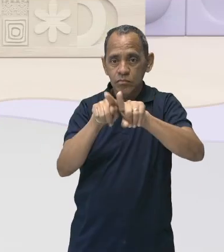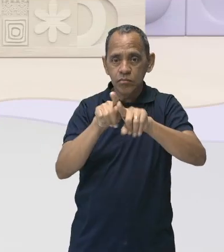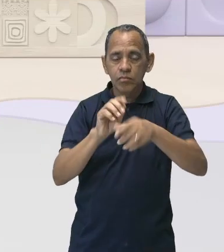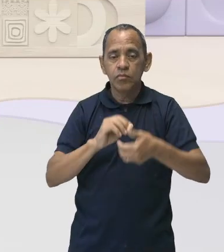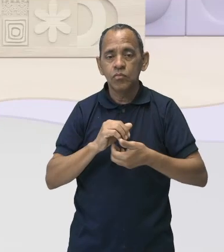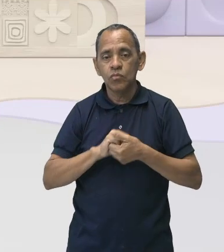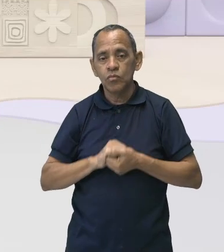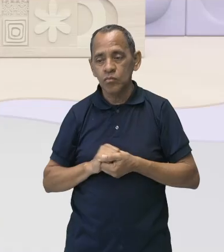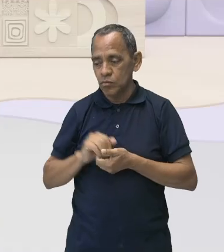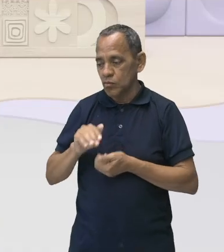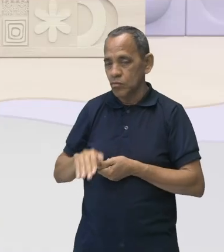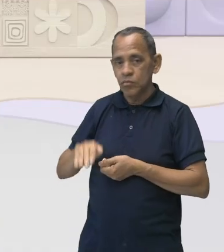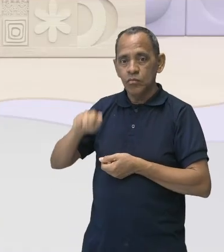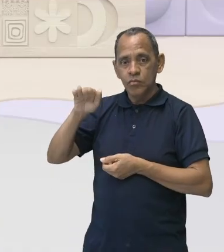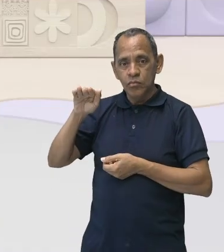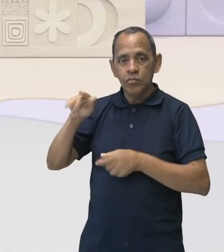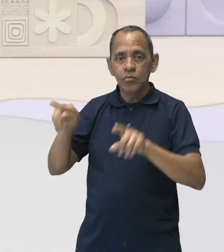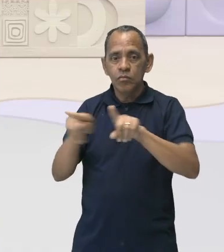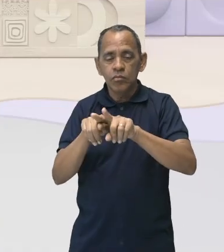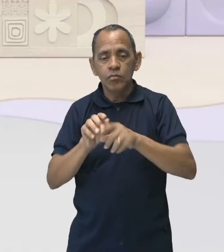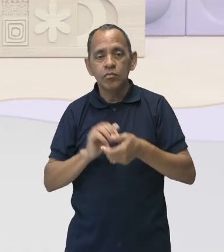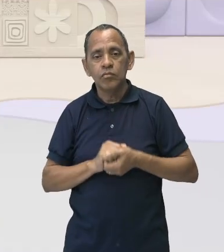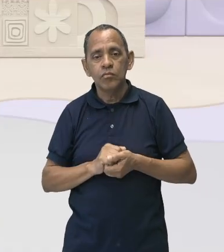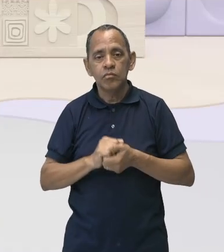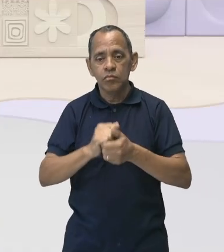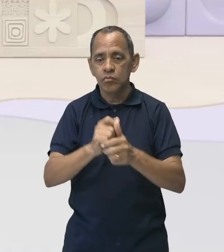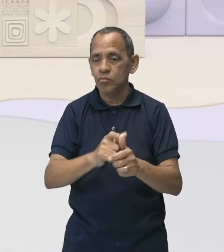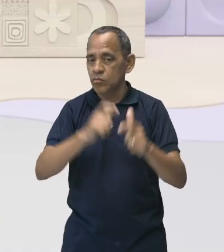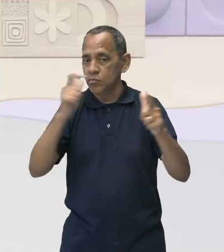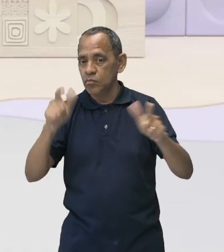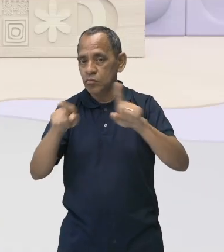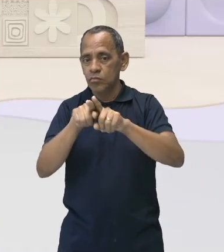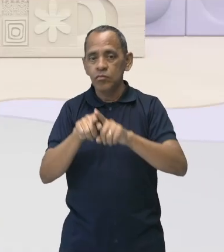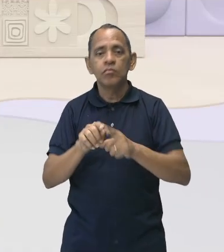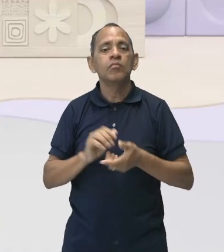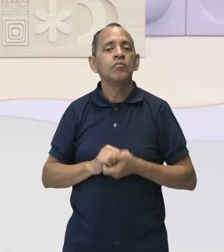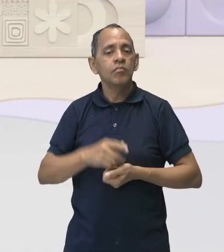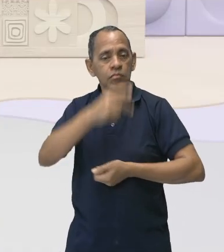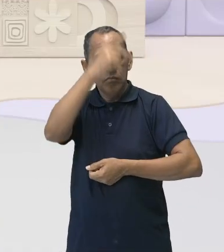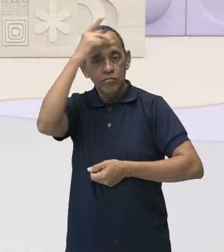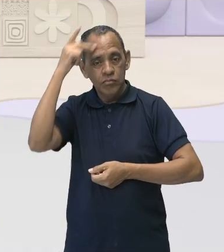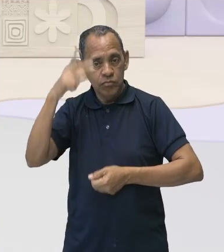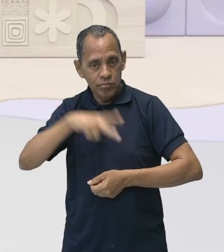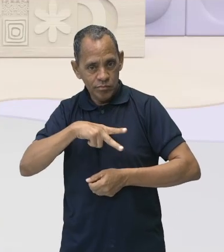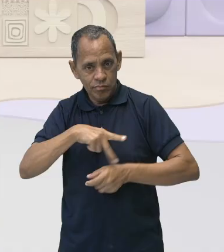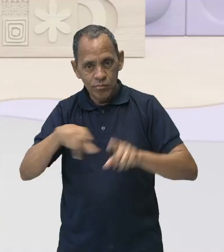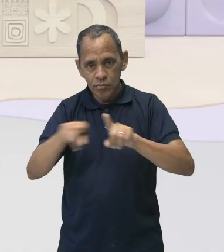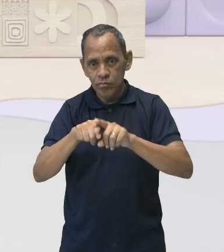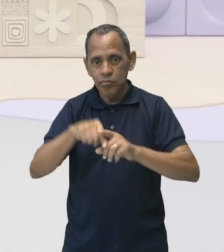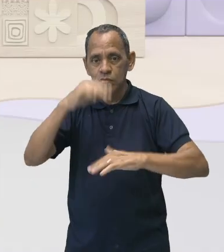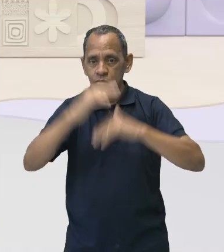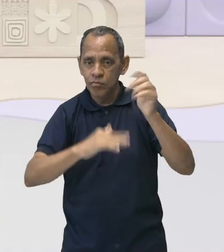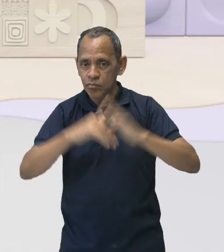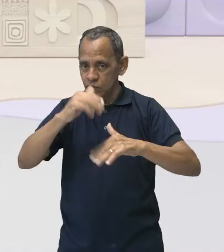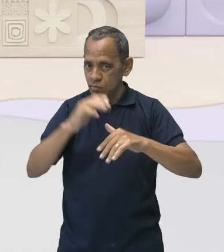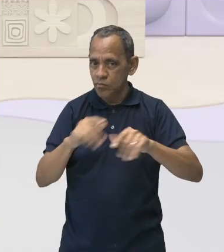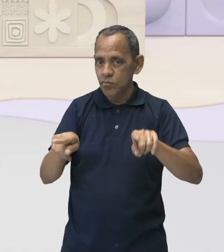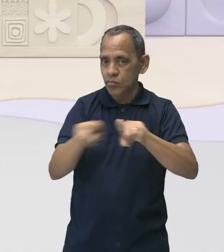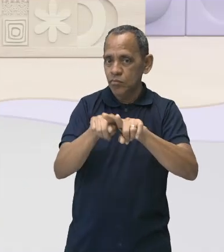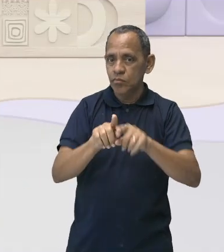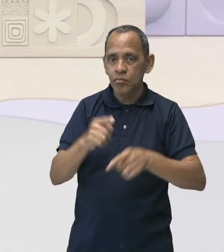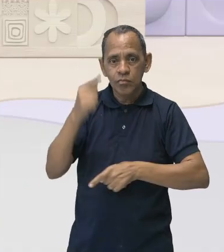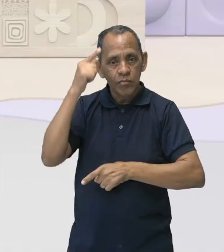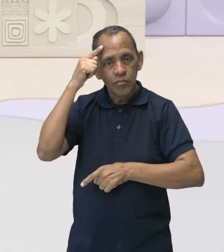pessoa, o crescimento pessoal e também profissional dessa pessoa. Para pensar, a